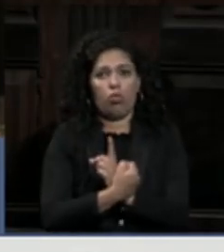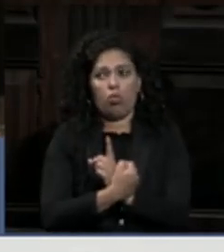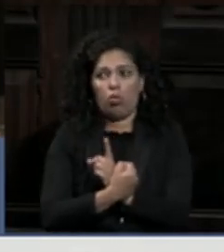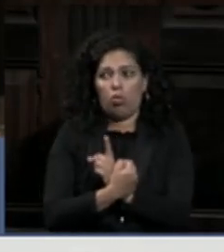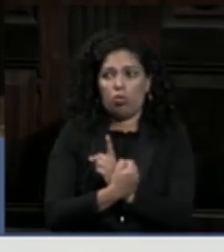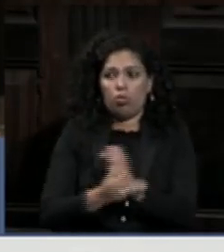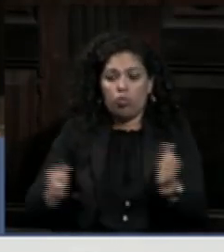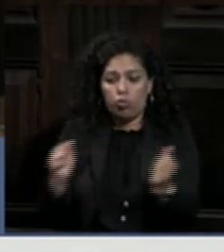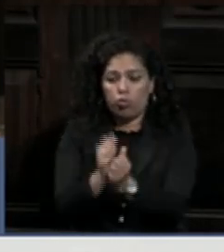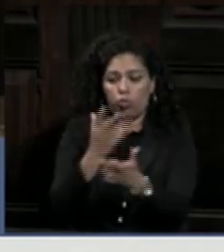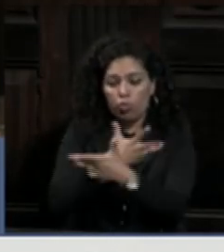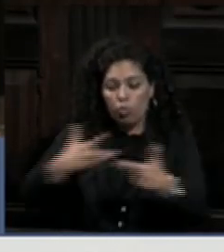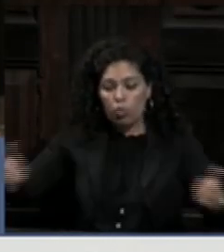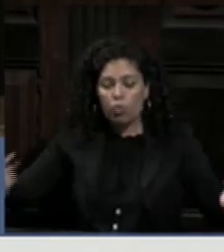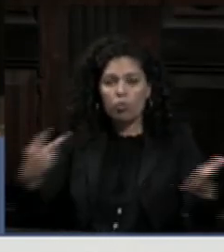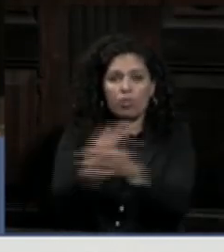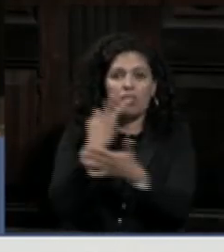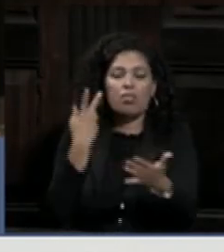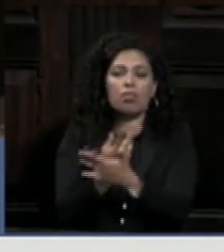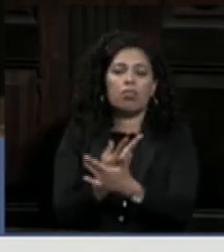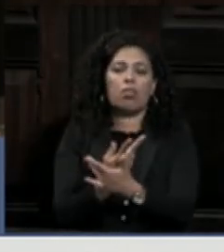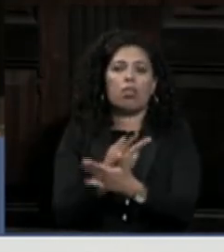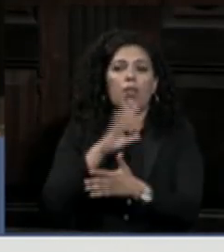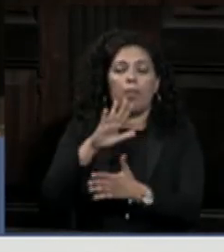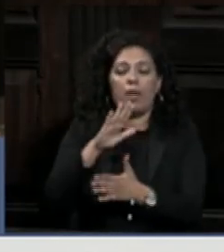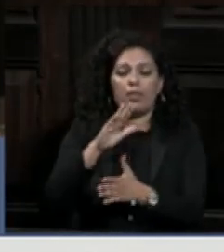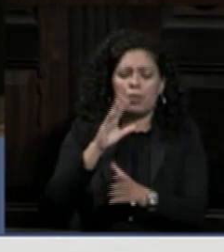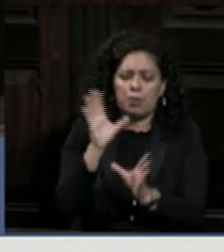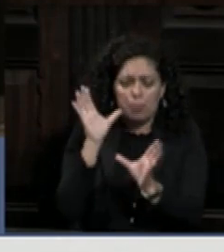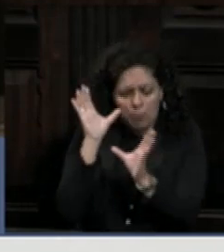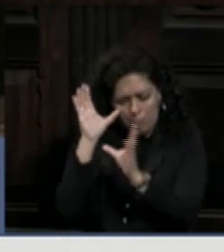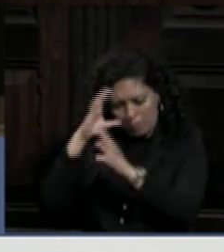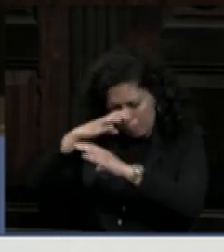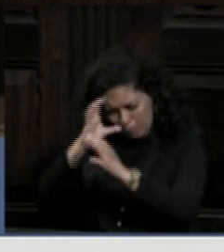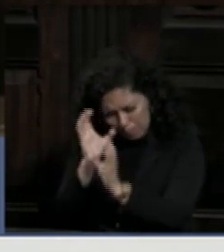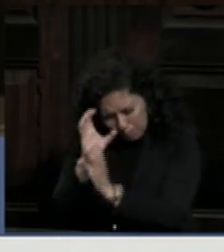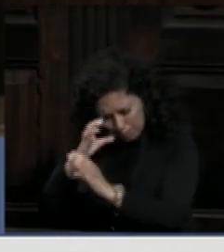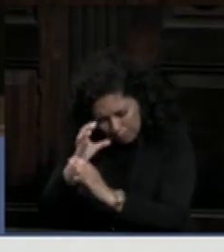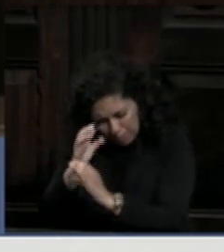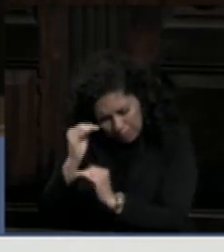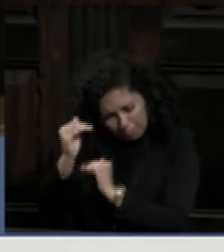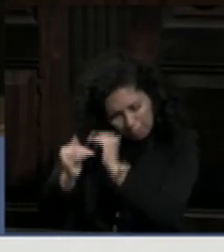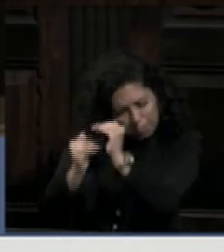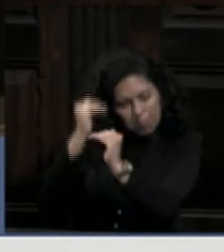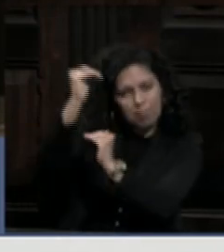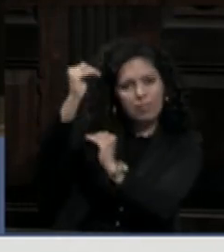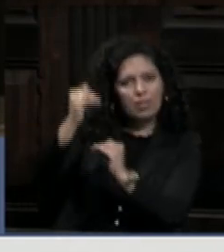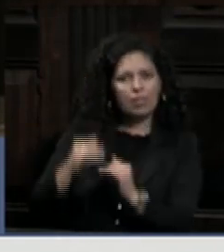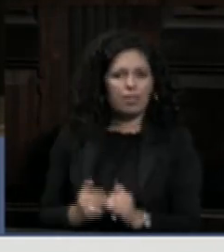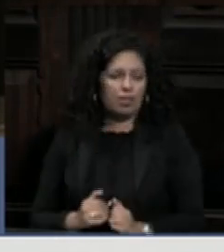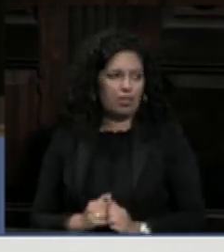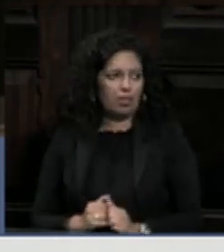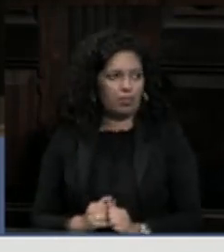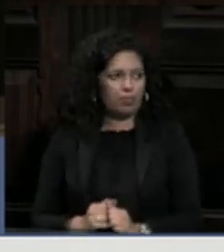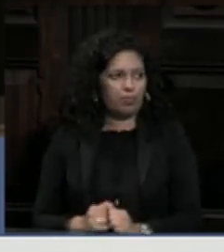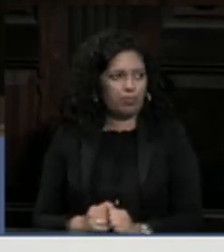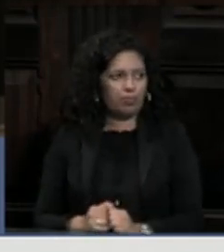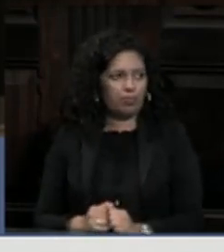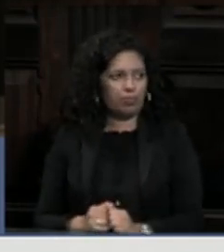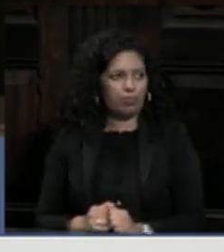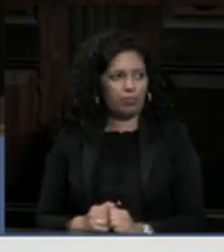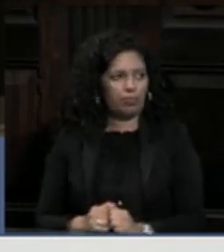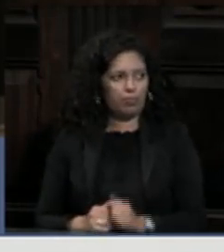mas não deixam de avançar científicamente e ter uma qualidade de vida